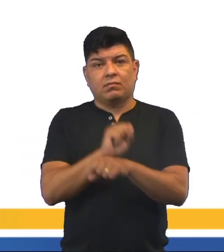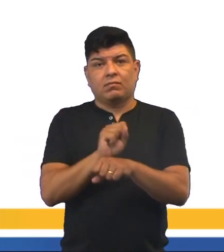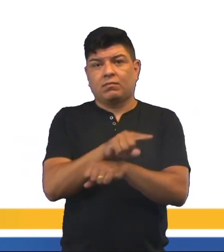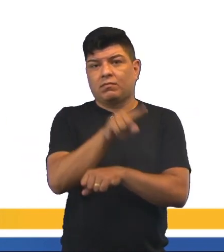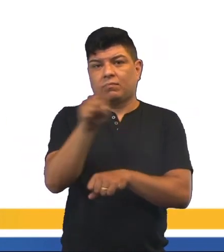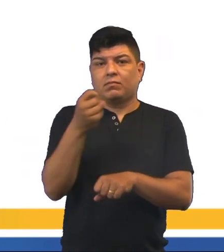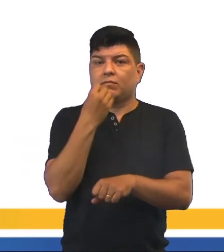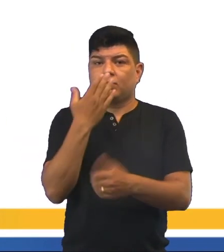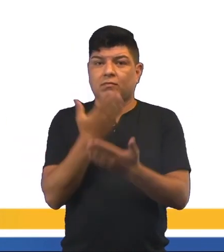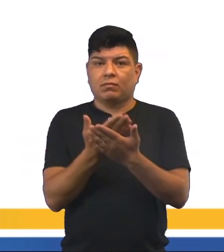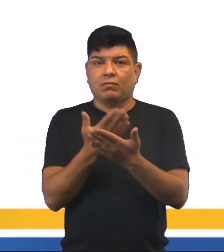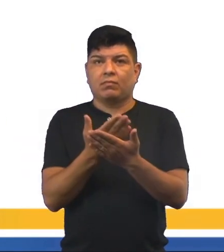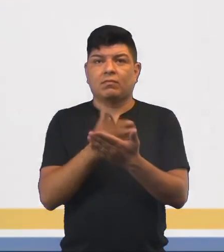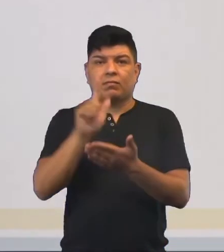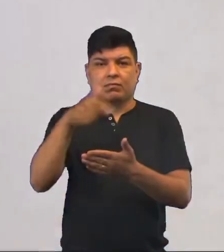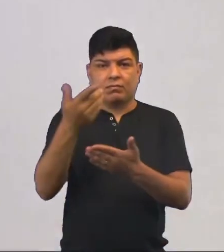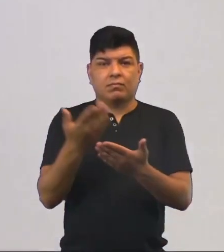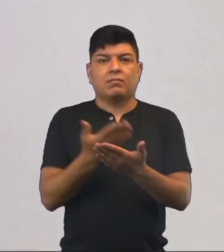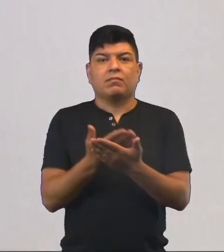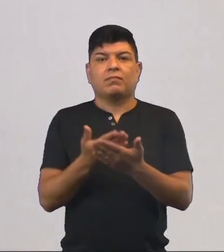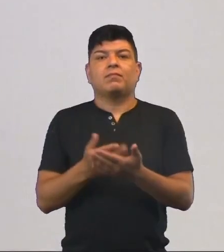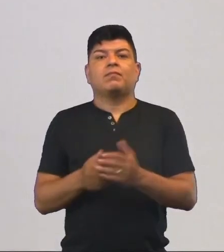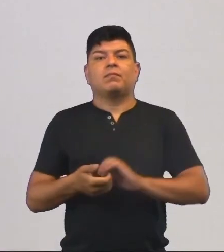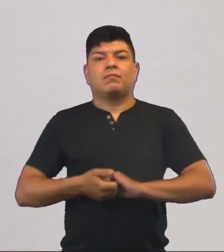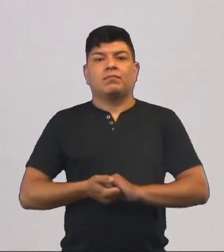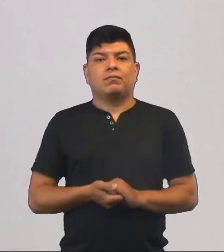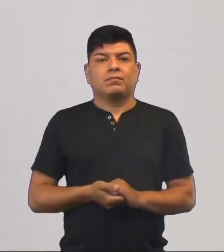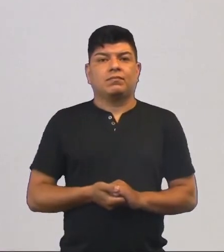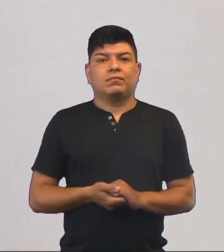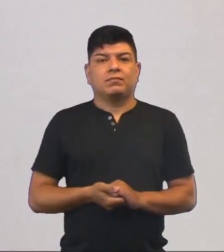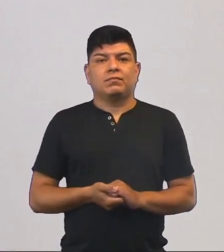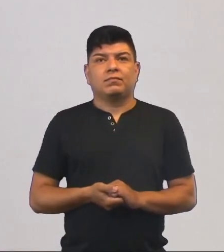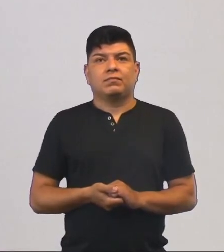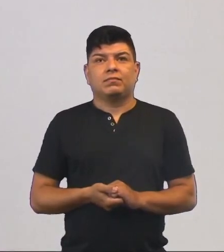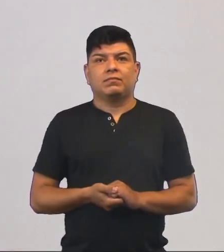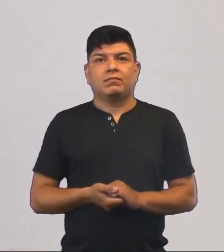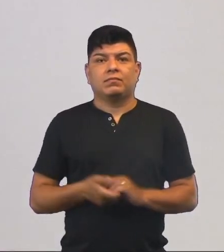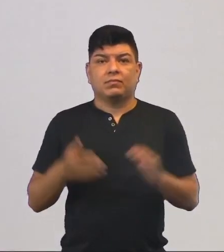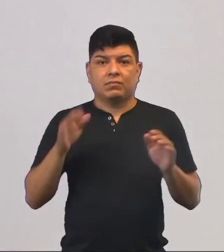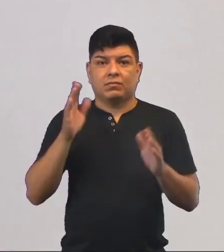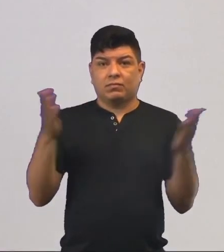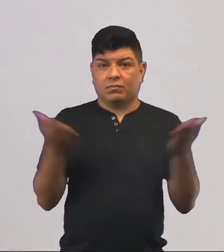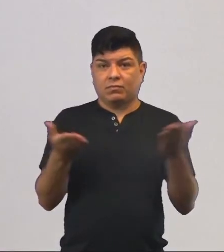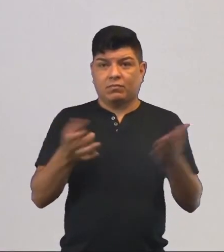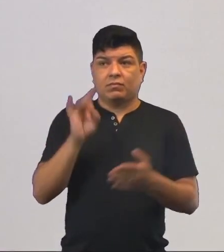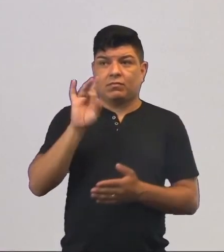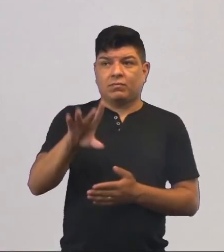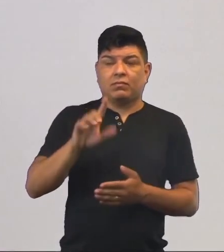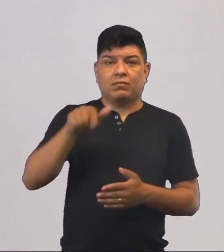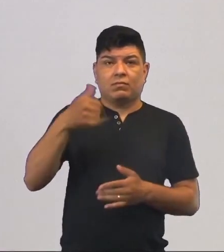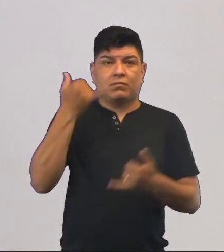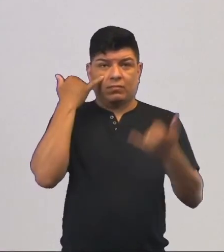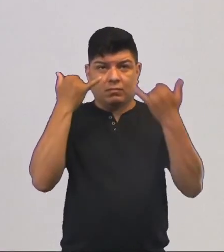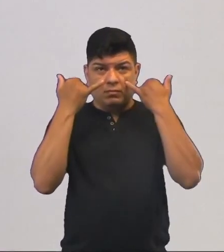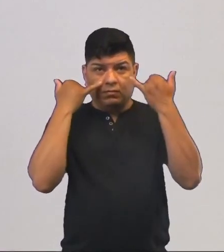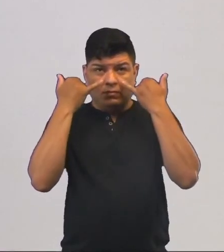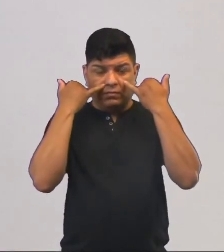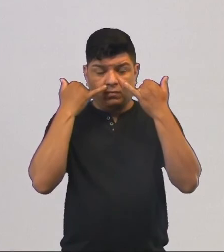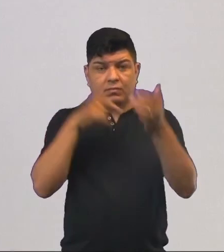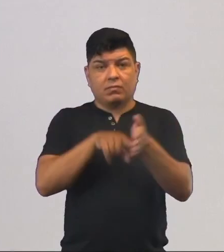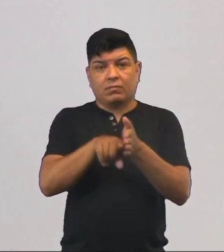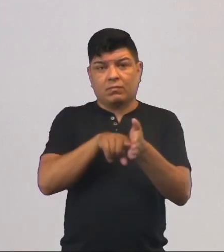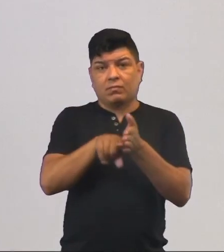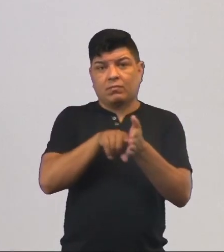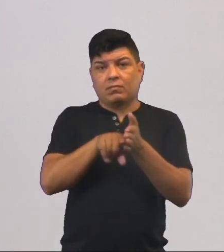você, bons estudos e até a próxima, pessoal. Então, pessoal, por hoje é só. Para mais informações ou quiser